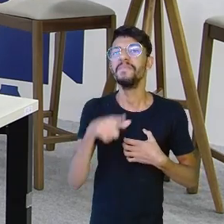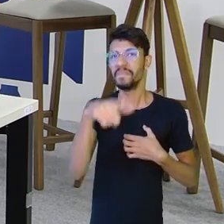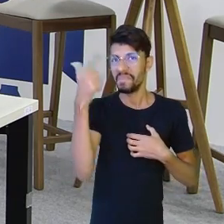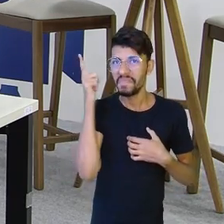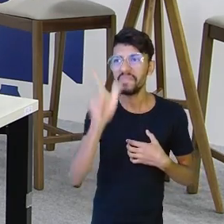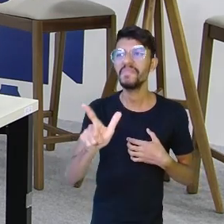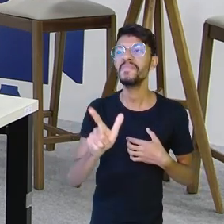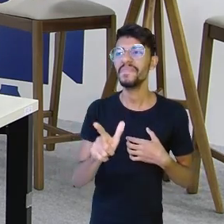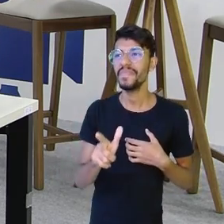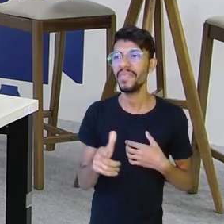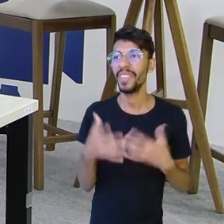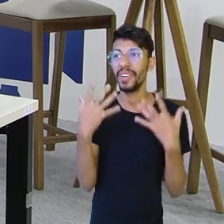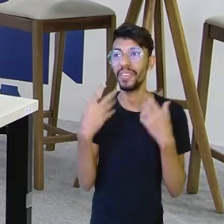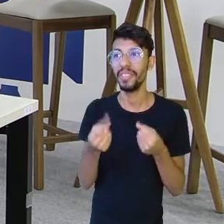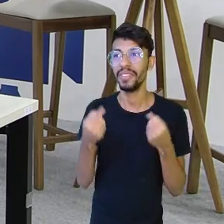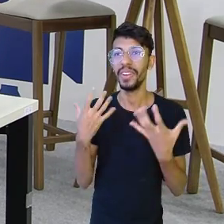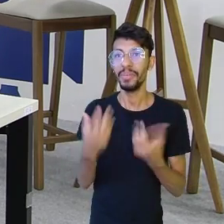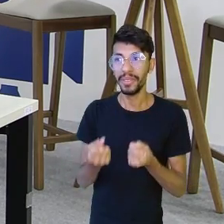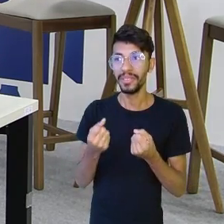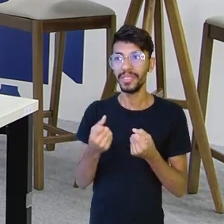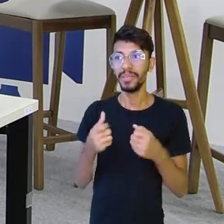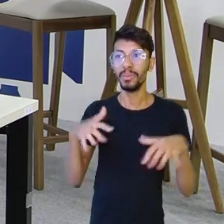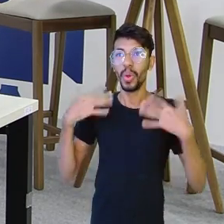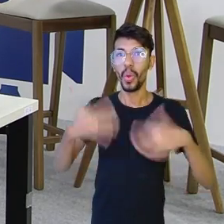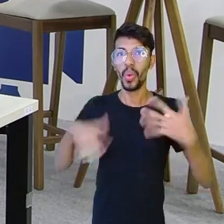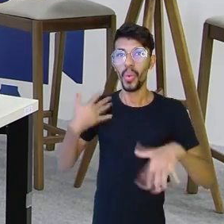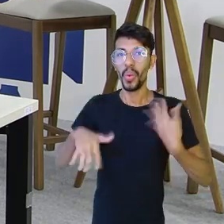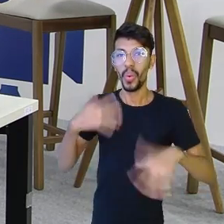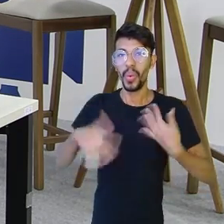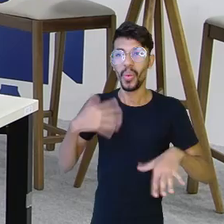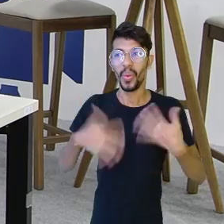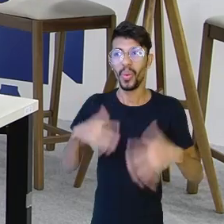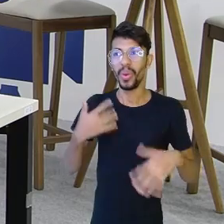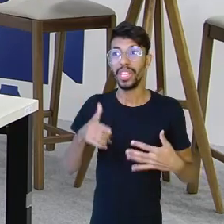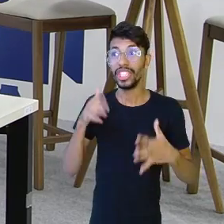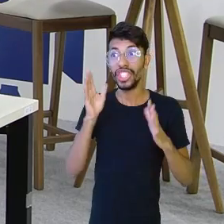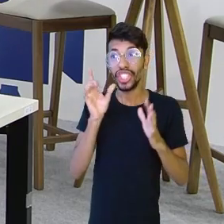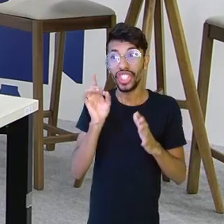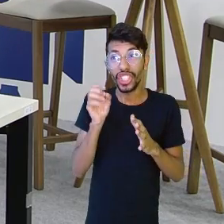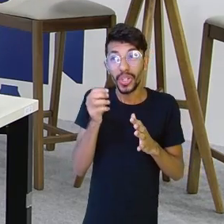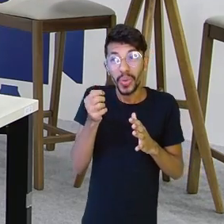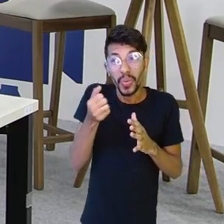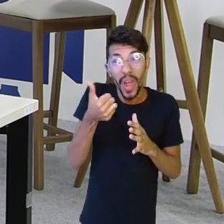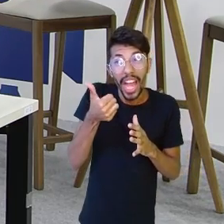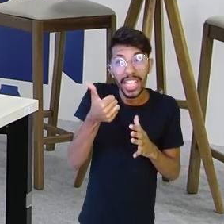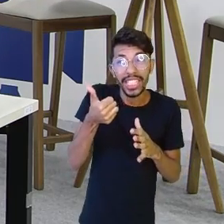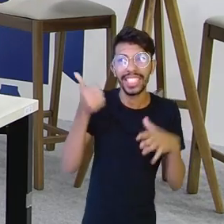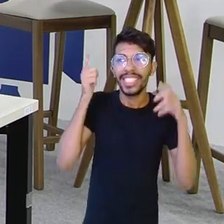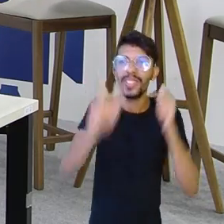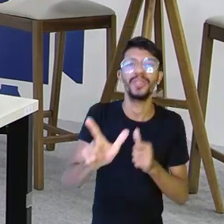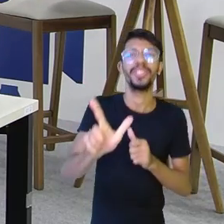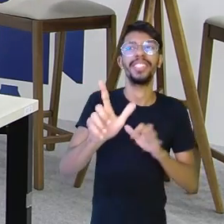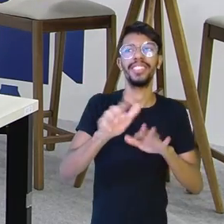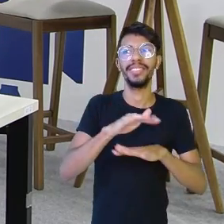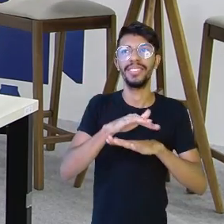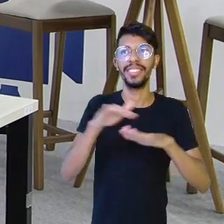conseguir. Né? Vamos 15 lá, anos Sandra. depois. Vamos conseguir. Olha, ela está quase conseguindo.